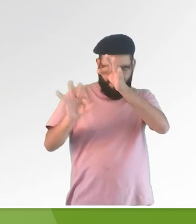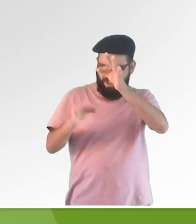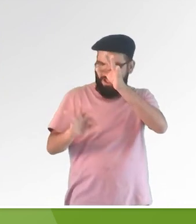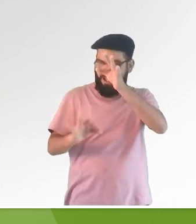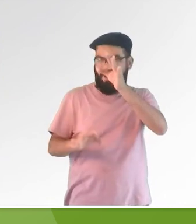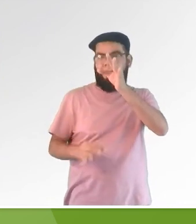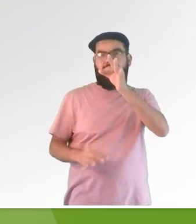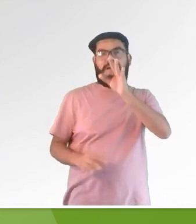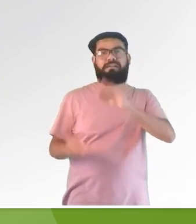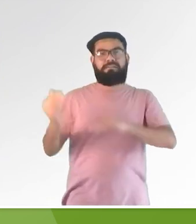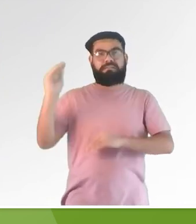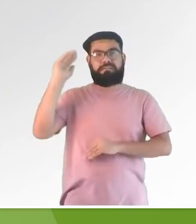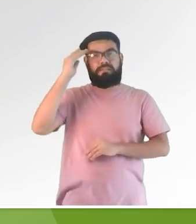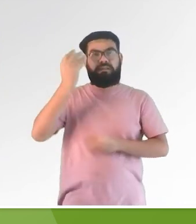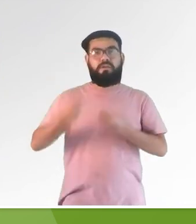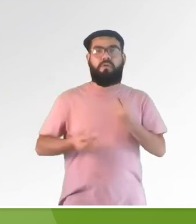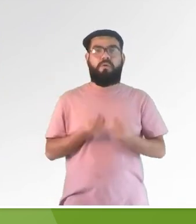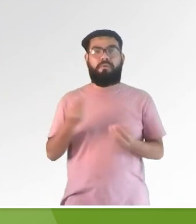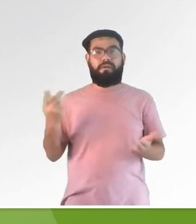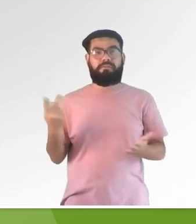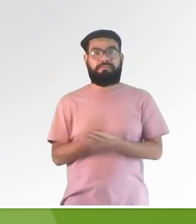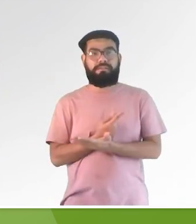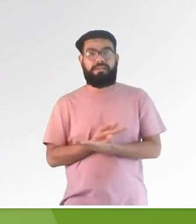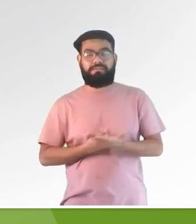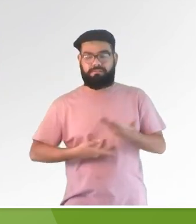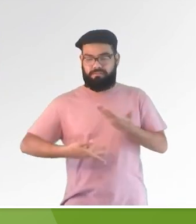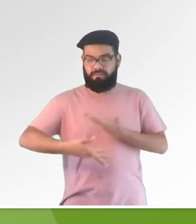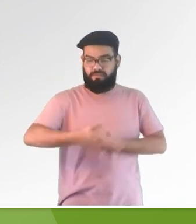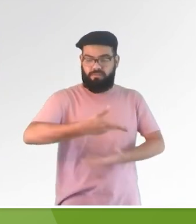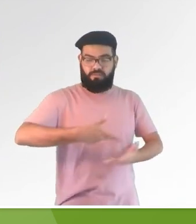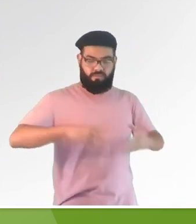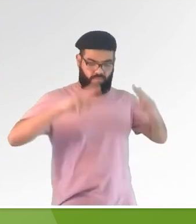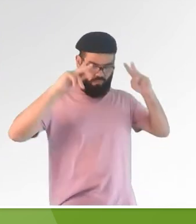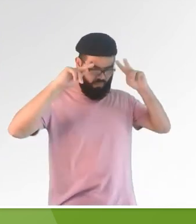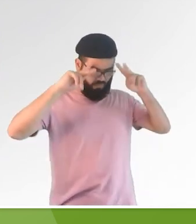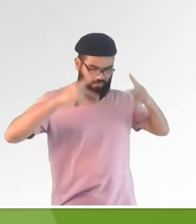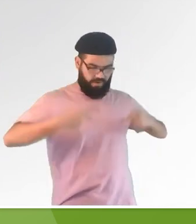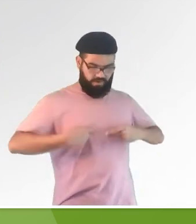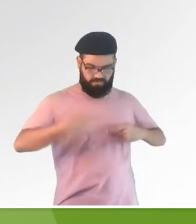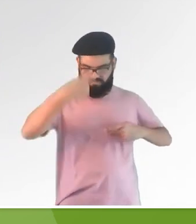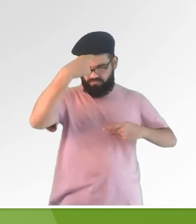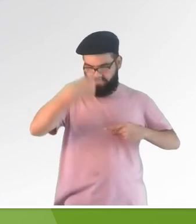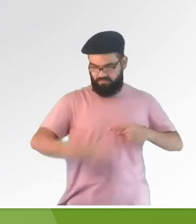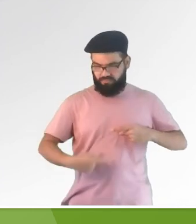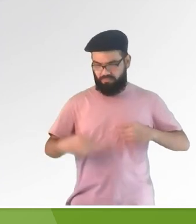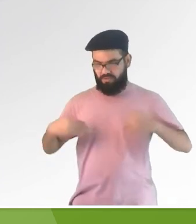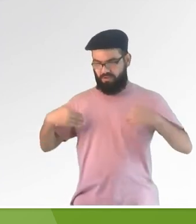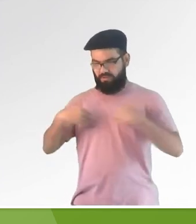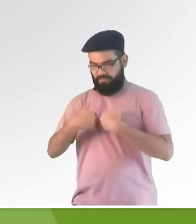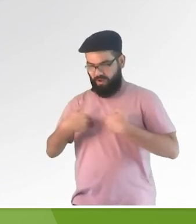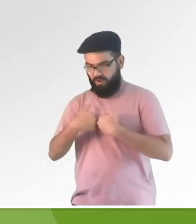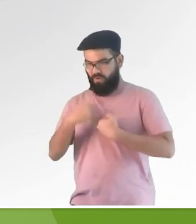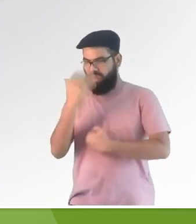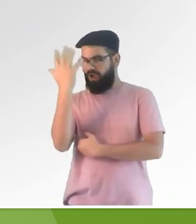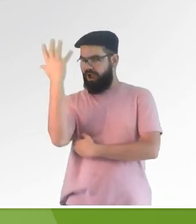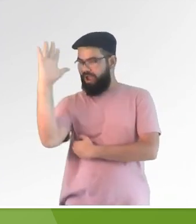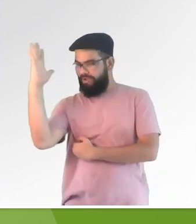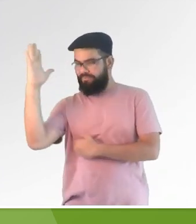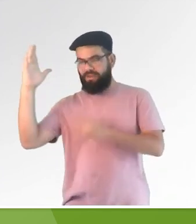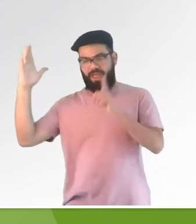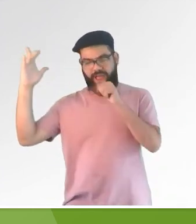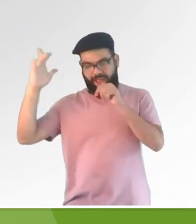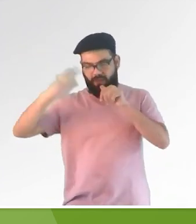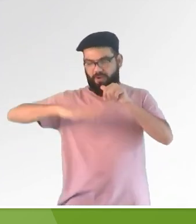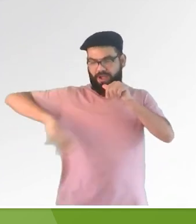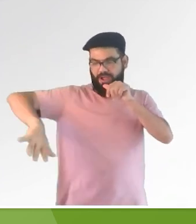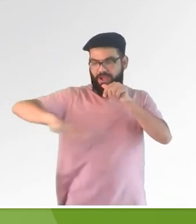como acontecem essas relações entre os seres vivos e entre os seres vivos e o meio ambiente que os cerca. Além disso, olha